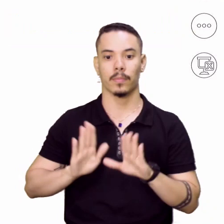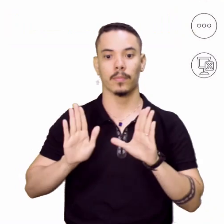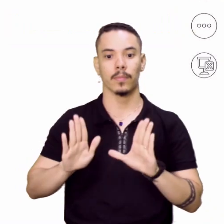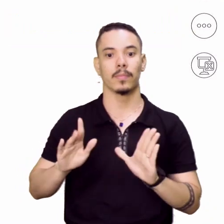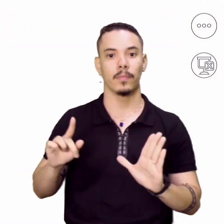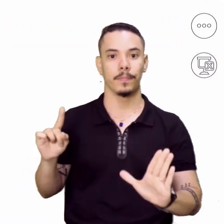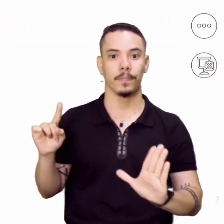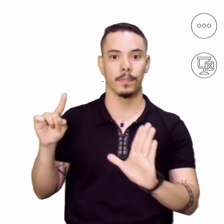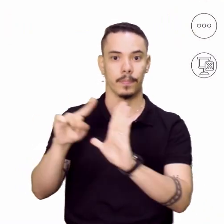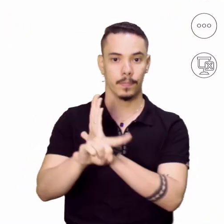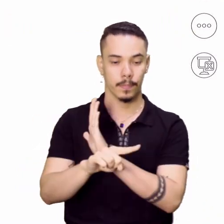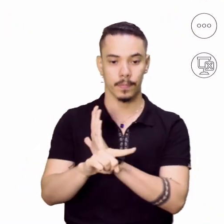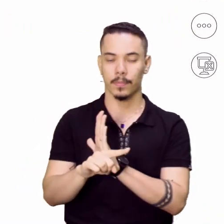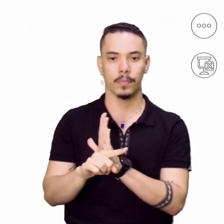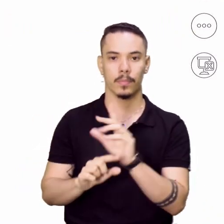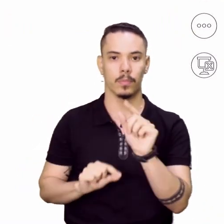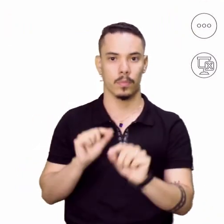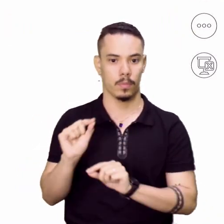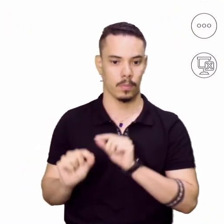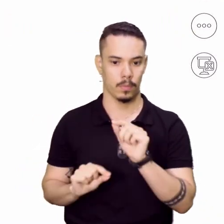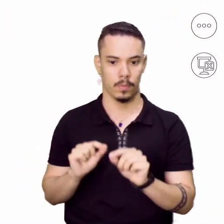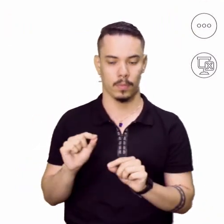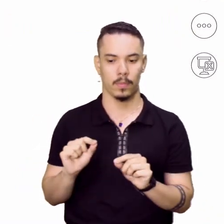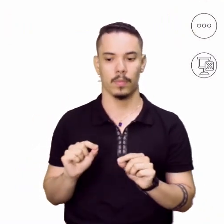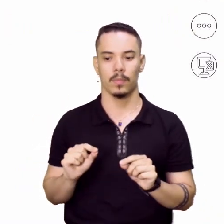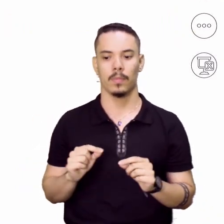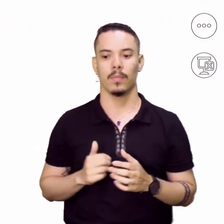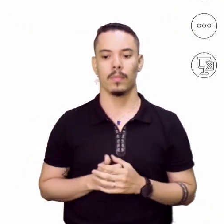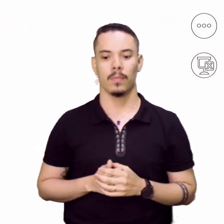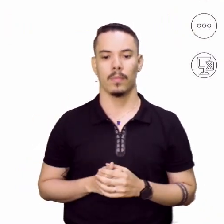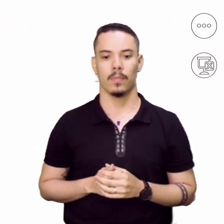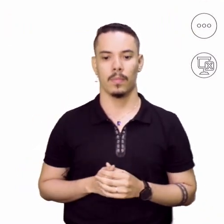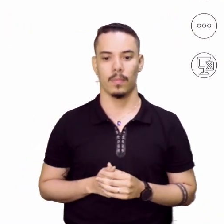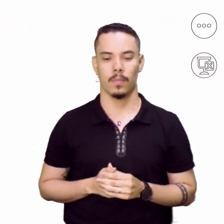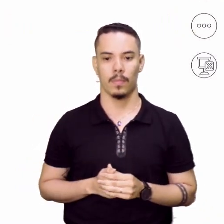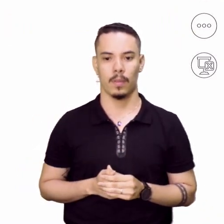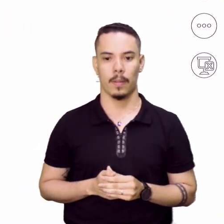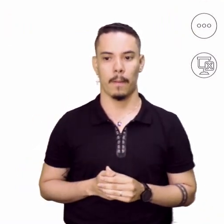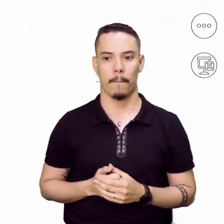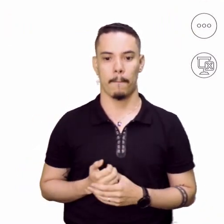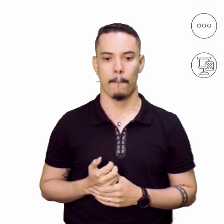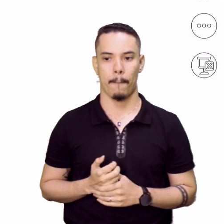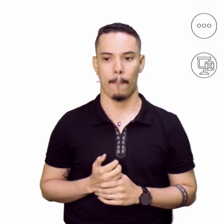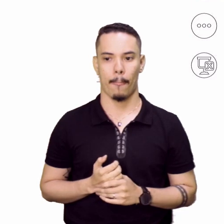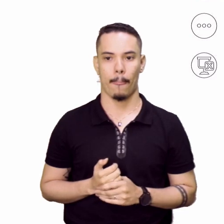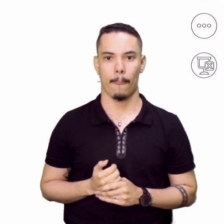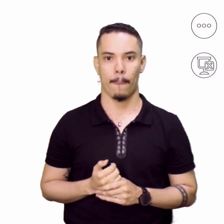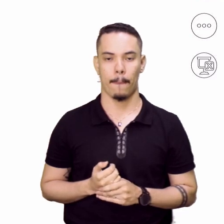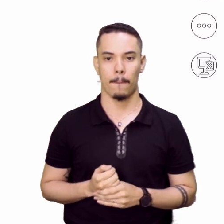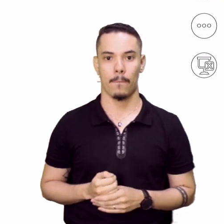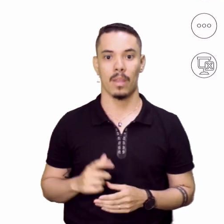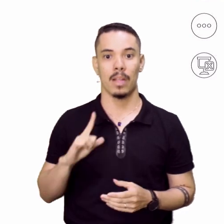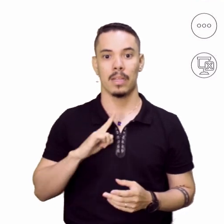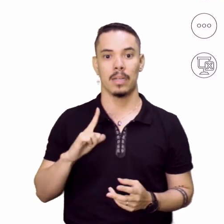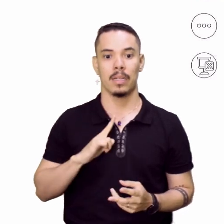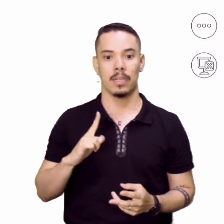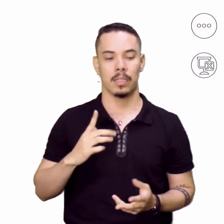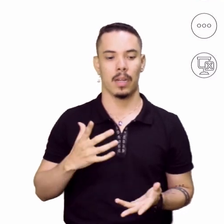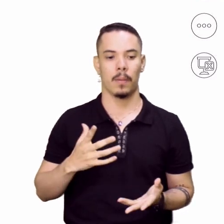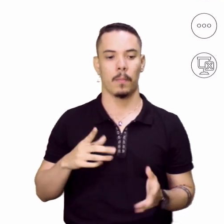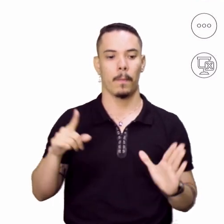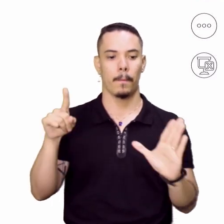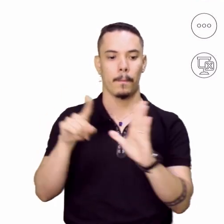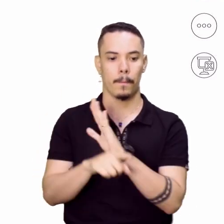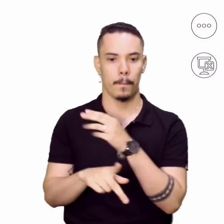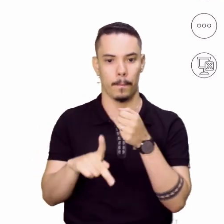pergunta ela é uma pergunta com aquelas w questions perguntas com com pronomes